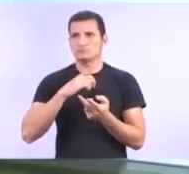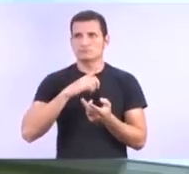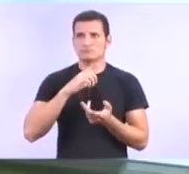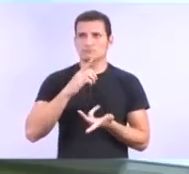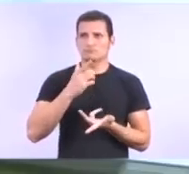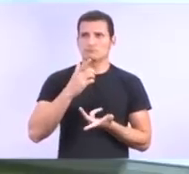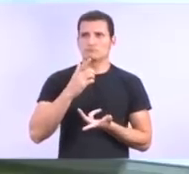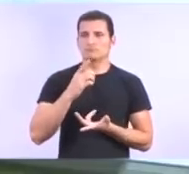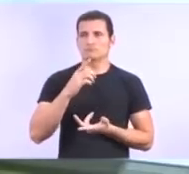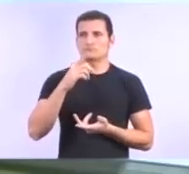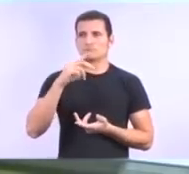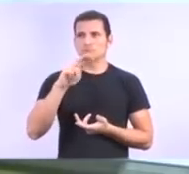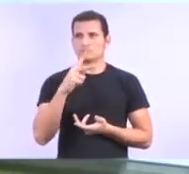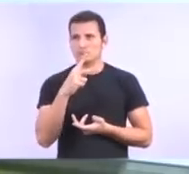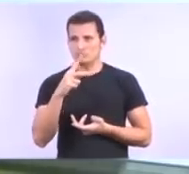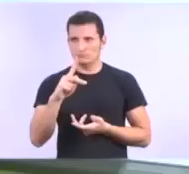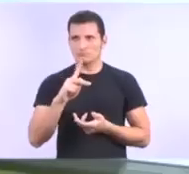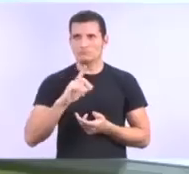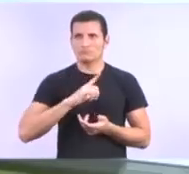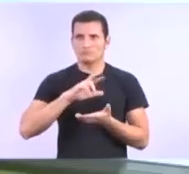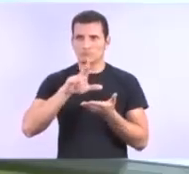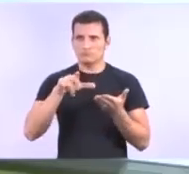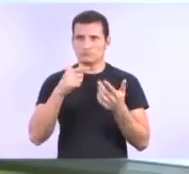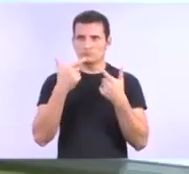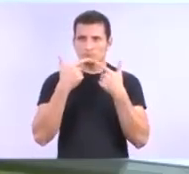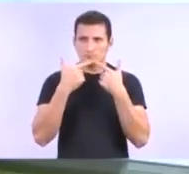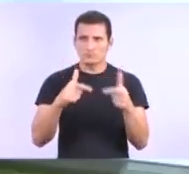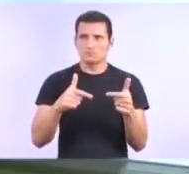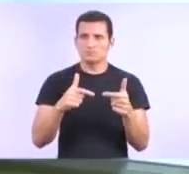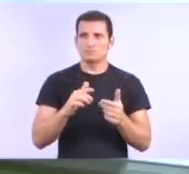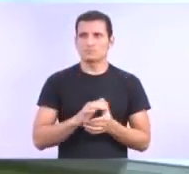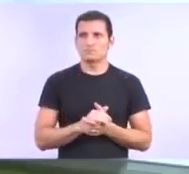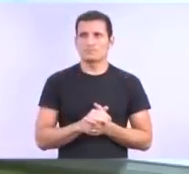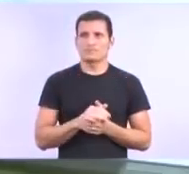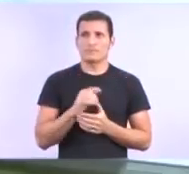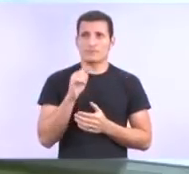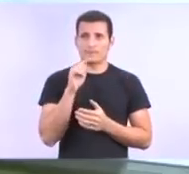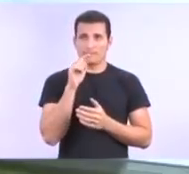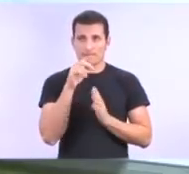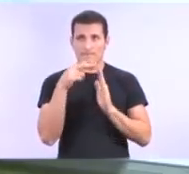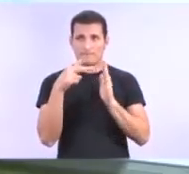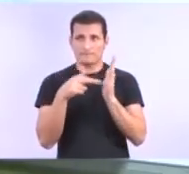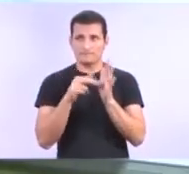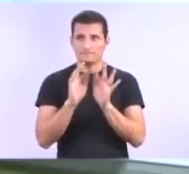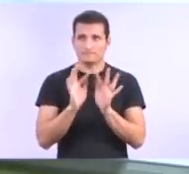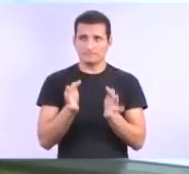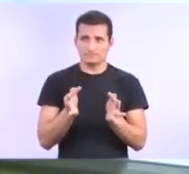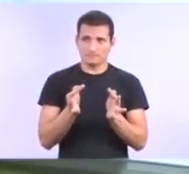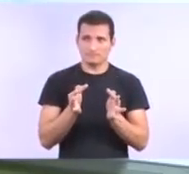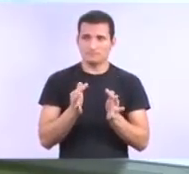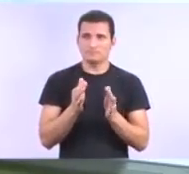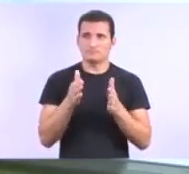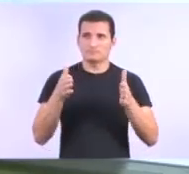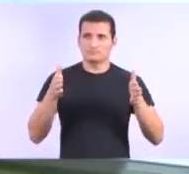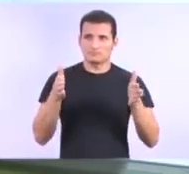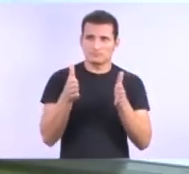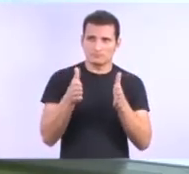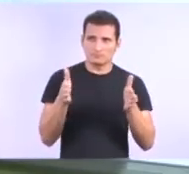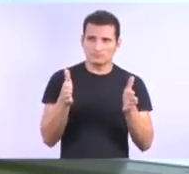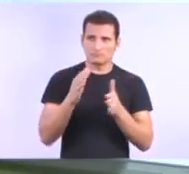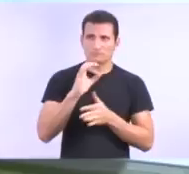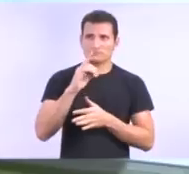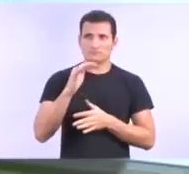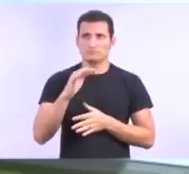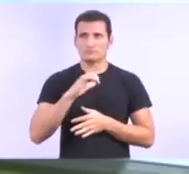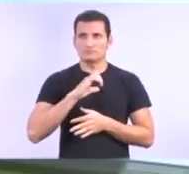linguagens, tá? No nosso, a gente vai criar uma regra bem simples, ou seja, para o CPF ser válido, o tamanho do CPF tem que ter